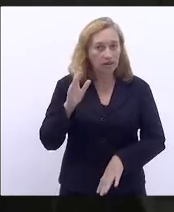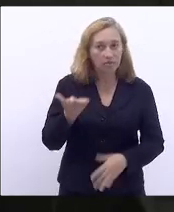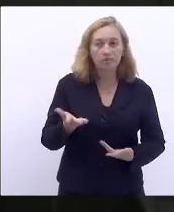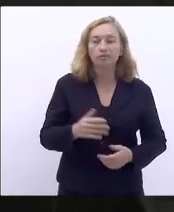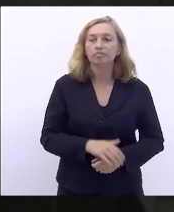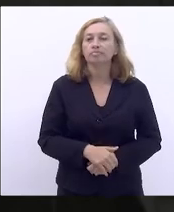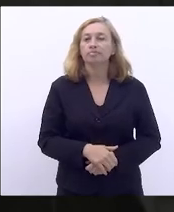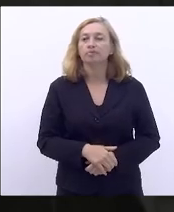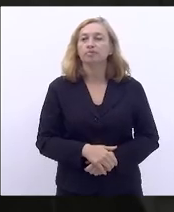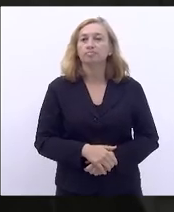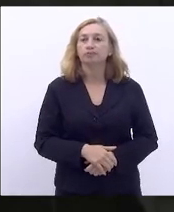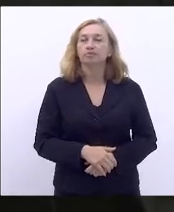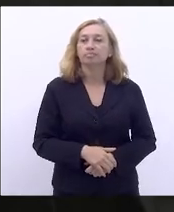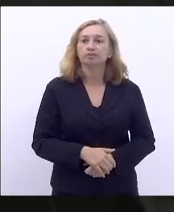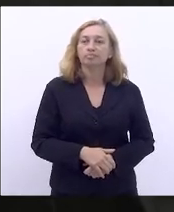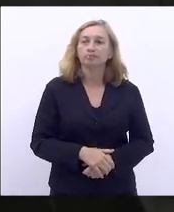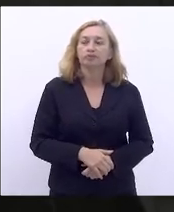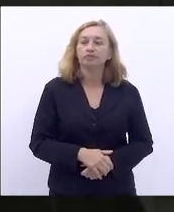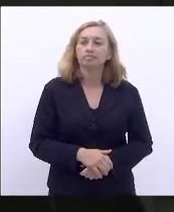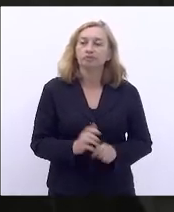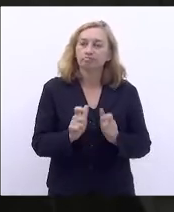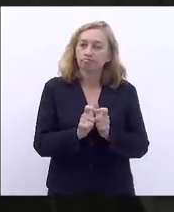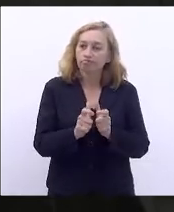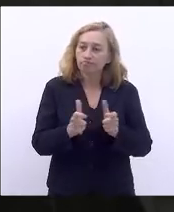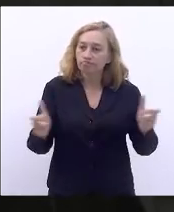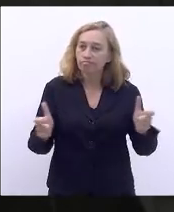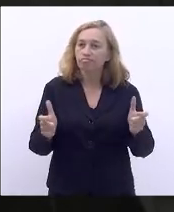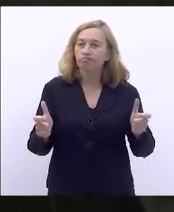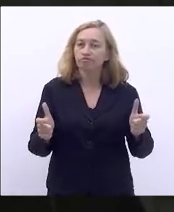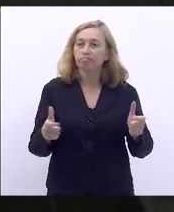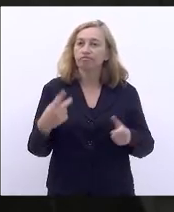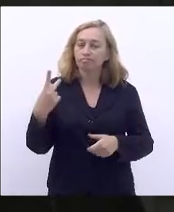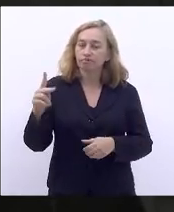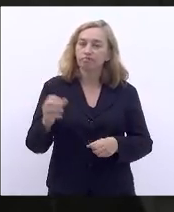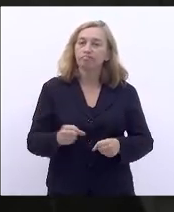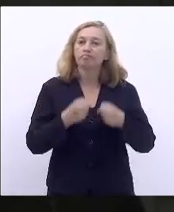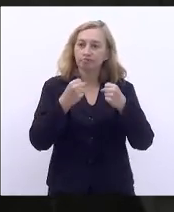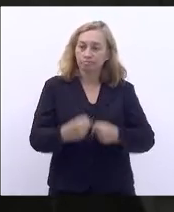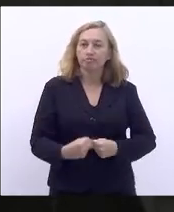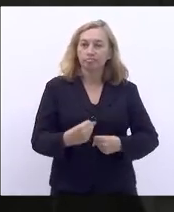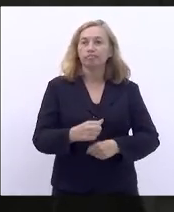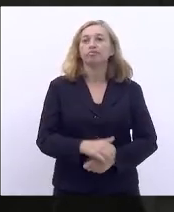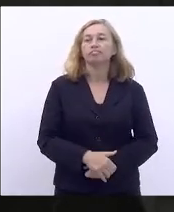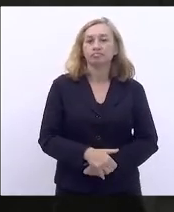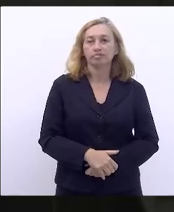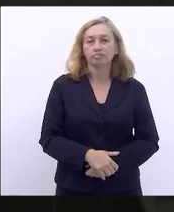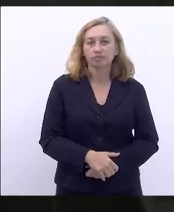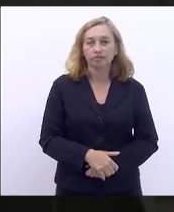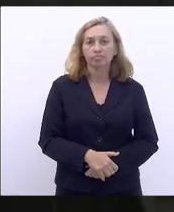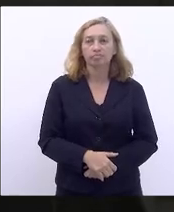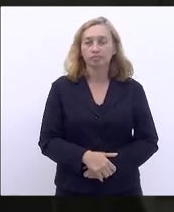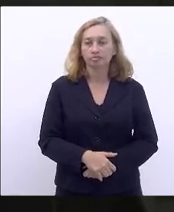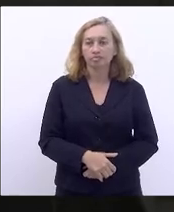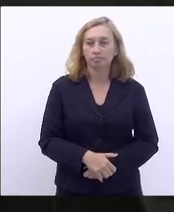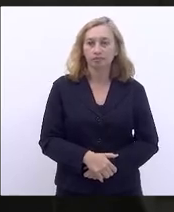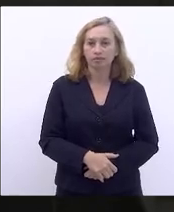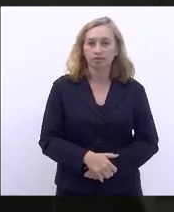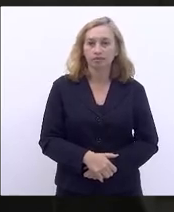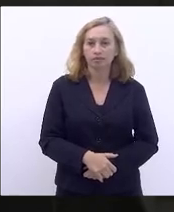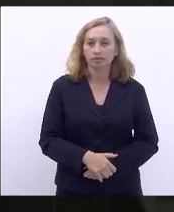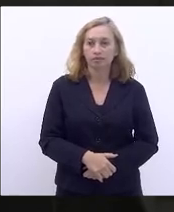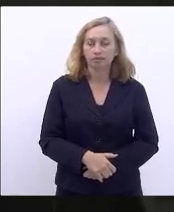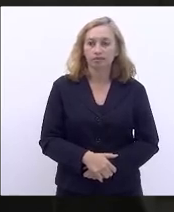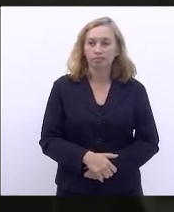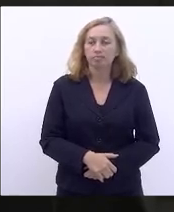apesar da dimensão de seu potencial. E a Organização para a